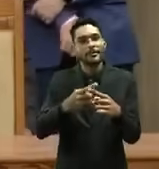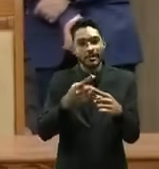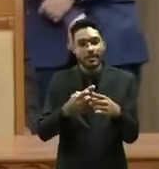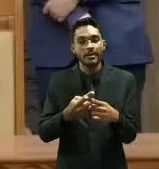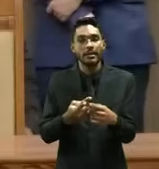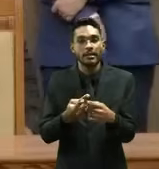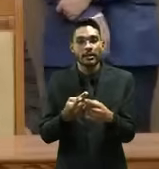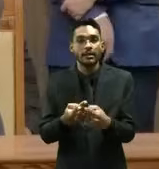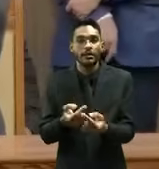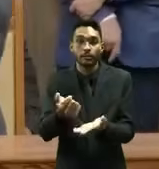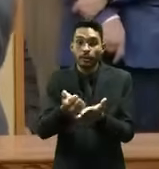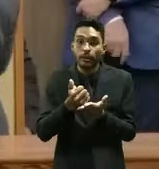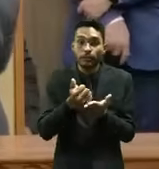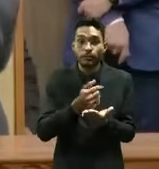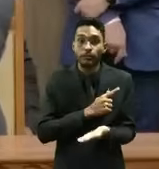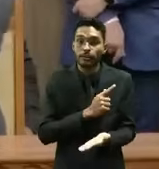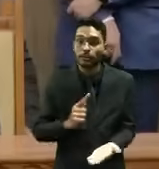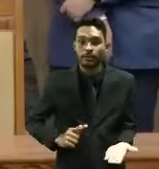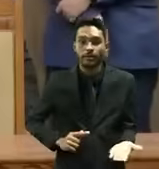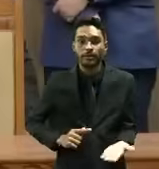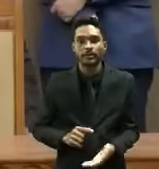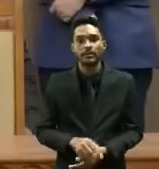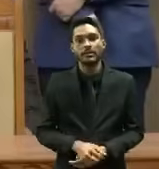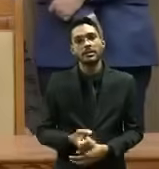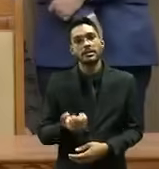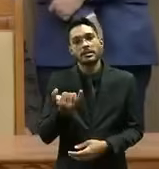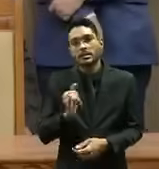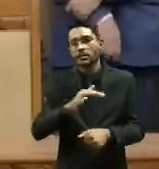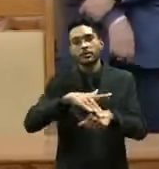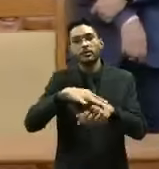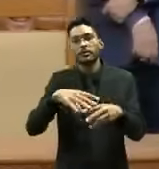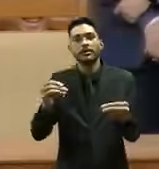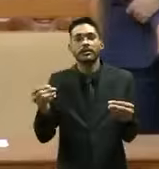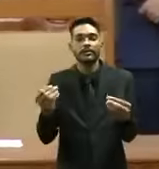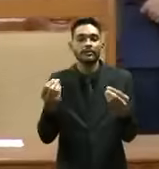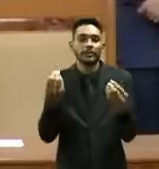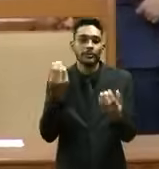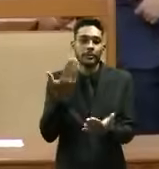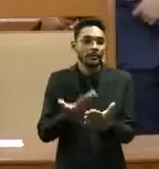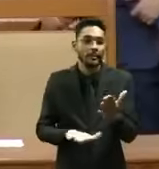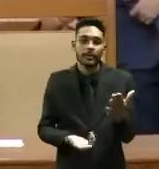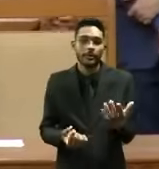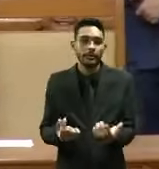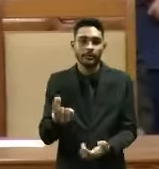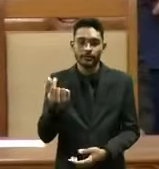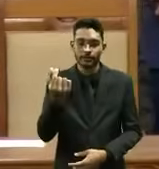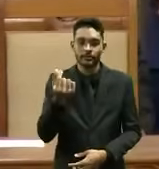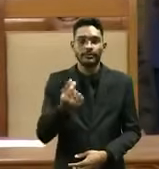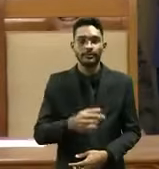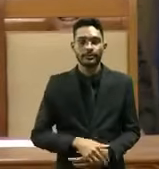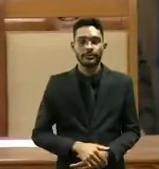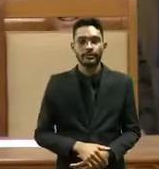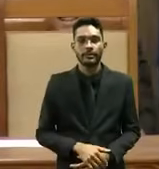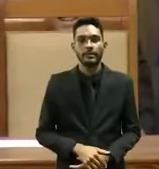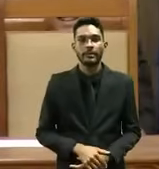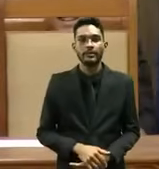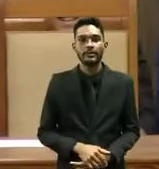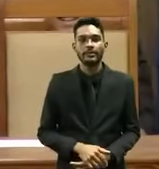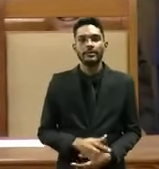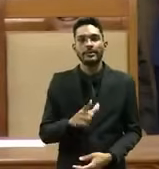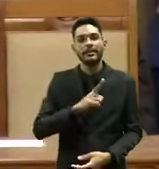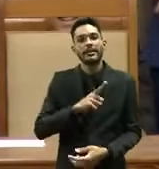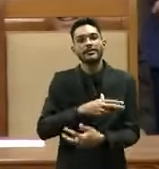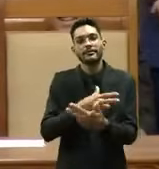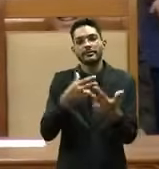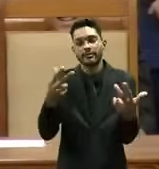benefício he eu tenho um auxílio de doença tem muita irmã aí que ainda pensa eu não vou me casar porque se eu me